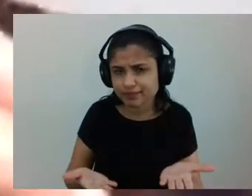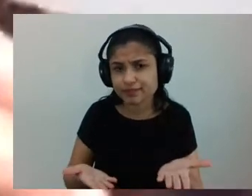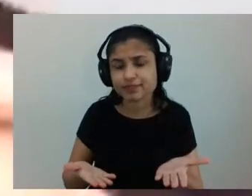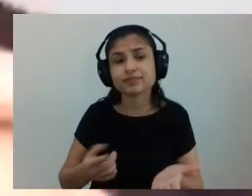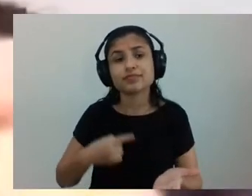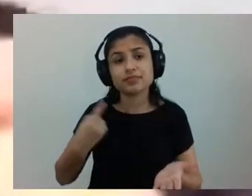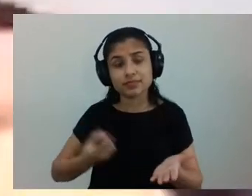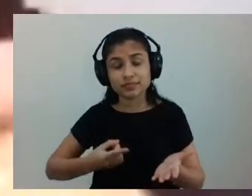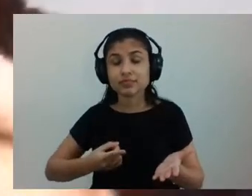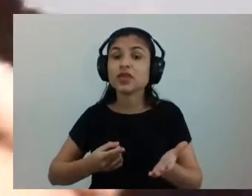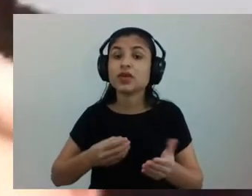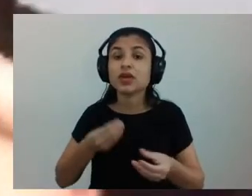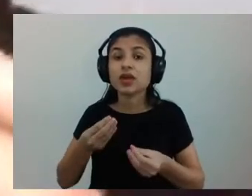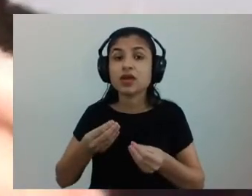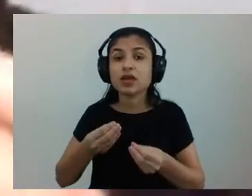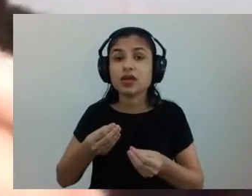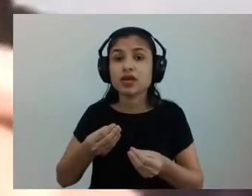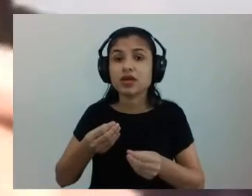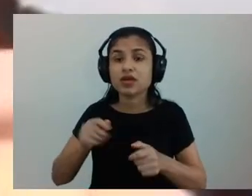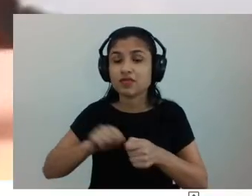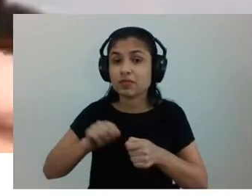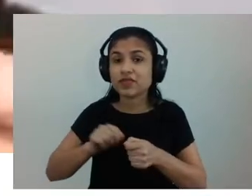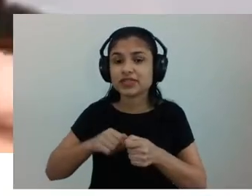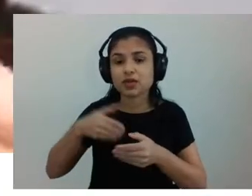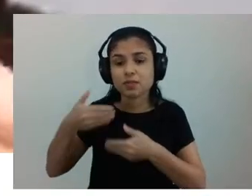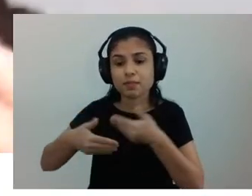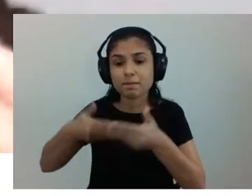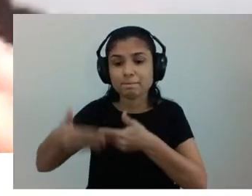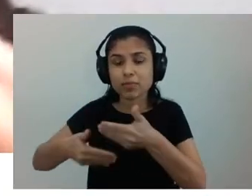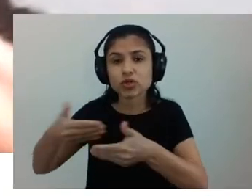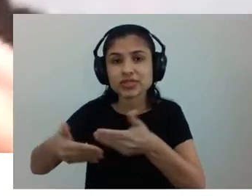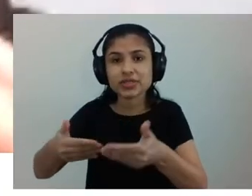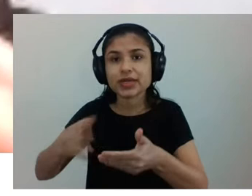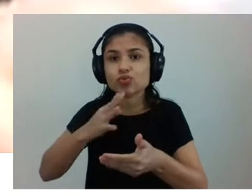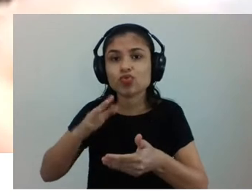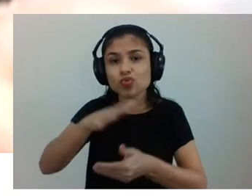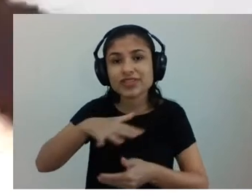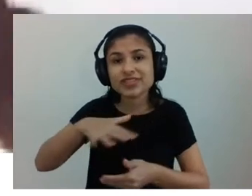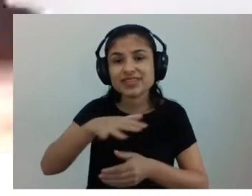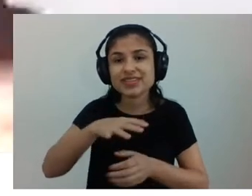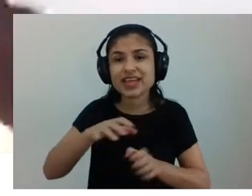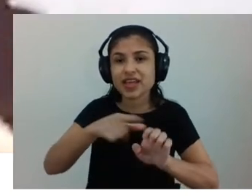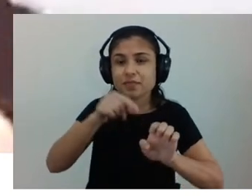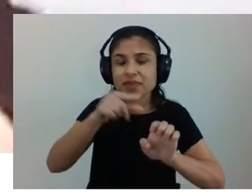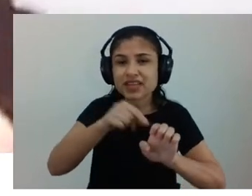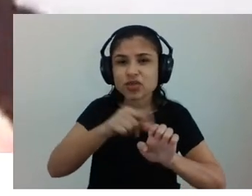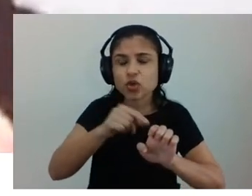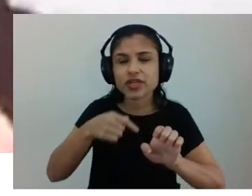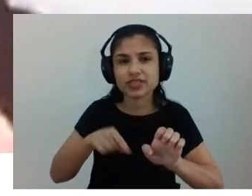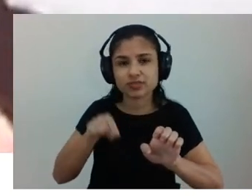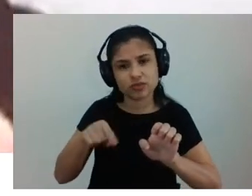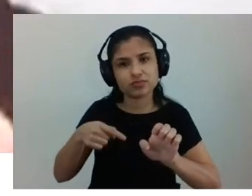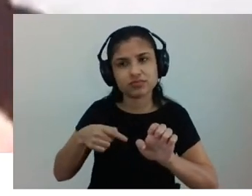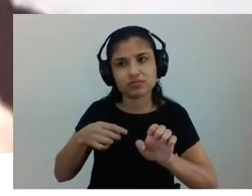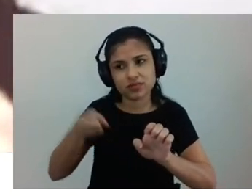fazer através de um processo muito conhecido no empreendedorismo, tá? Que parte de um sonho, eu vou chegar nisso já,